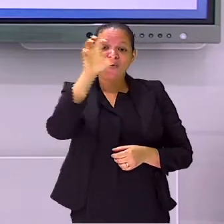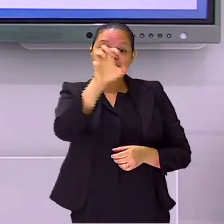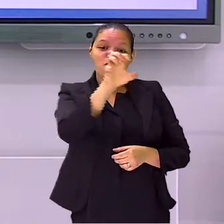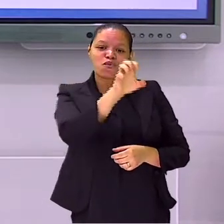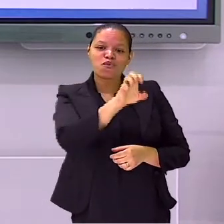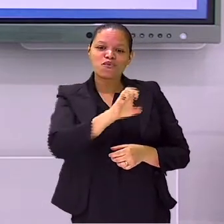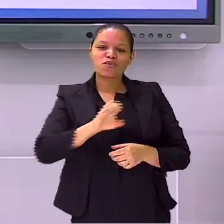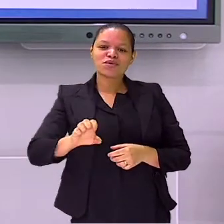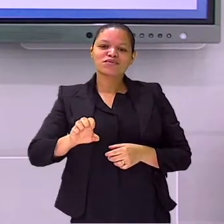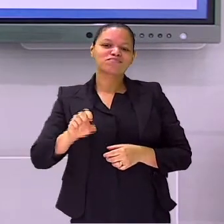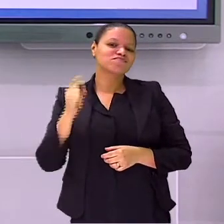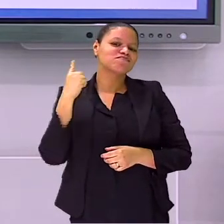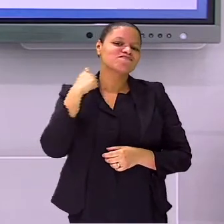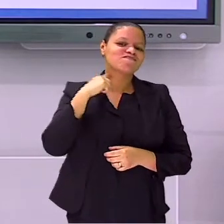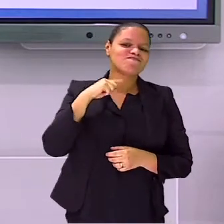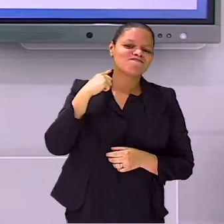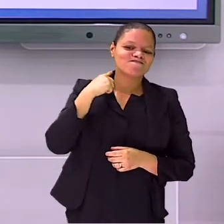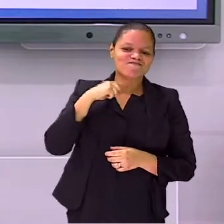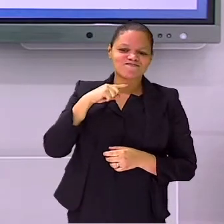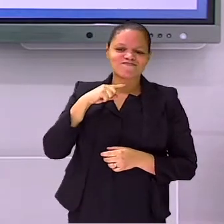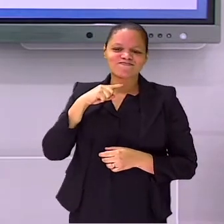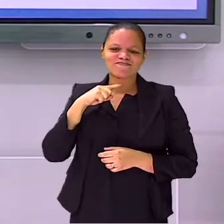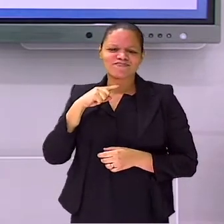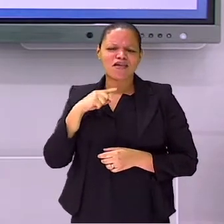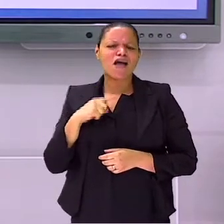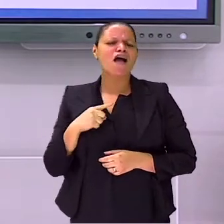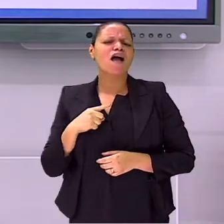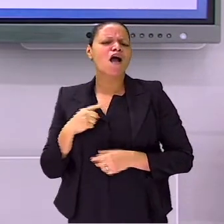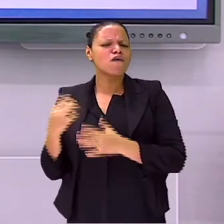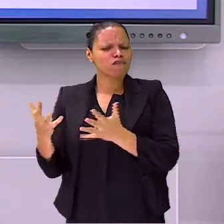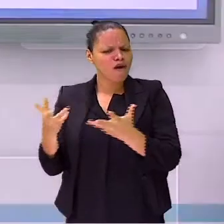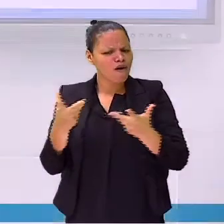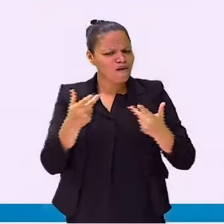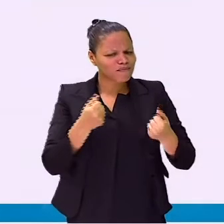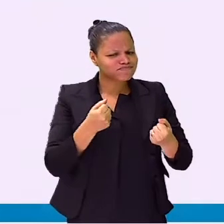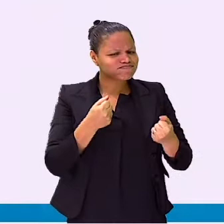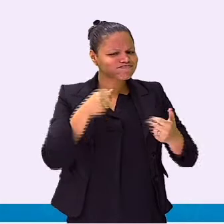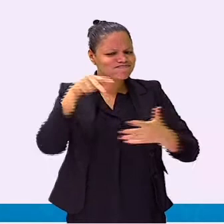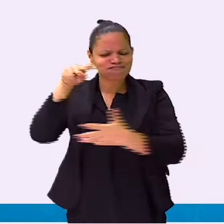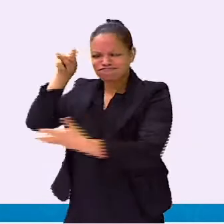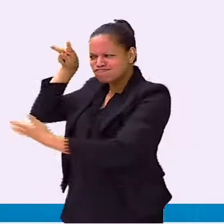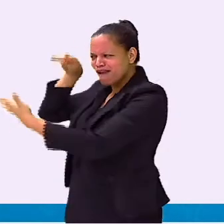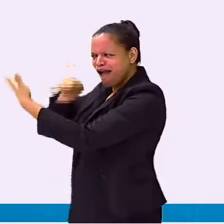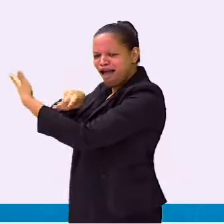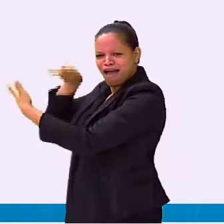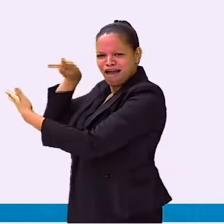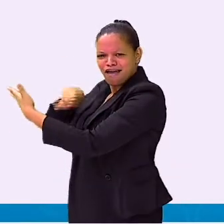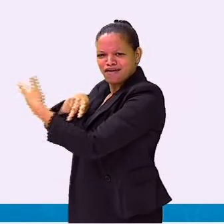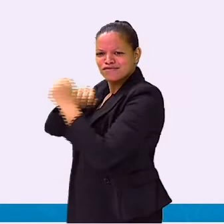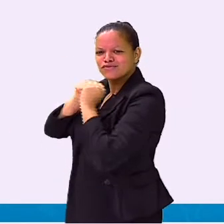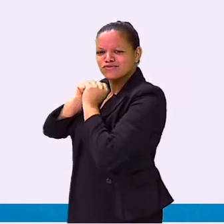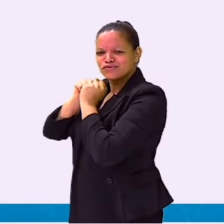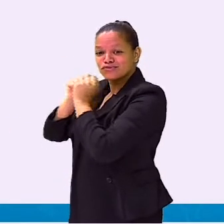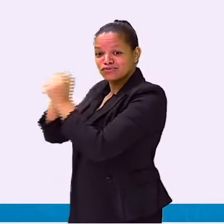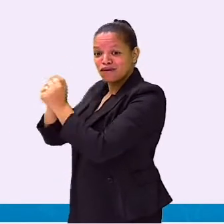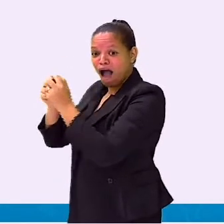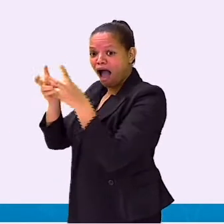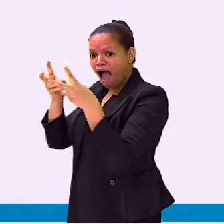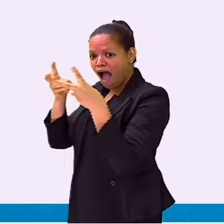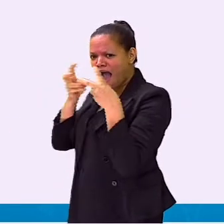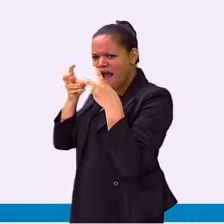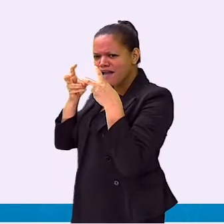Diversidade cultural de Minas Gerais. Eu te convido a fazer a leitura deste texto junto comigo e preste atenção